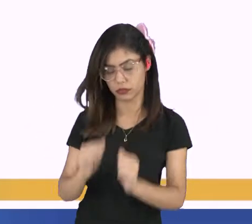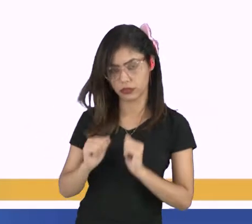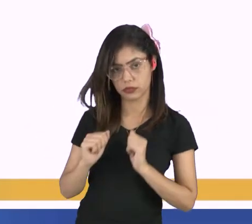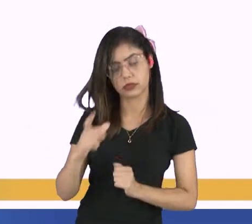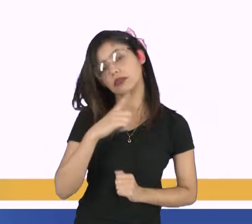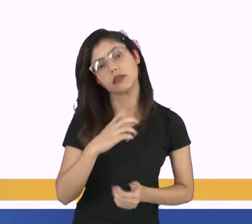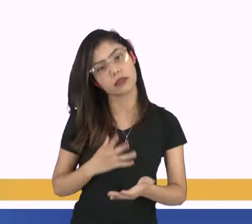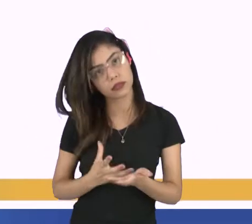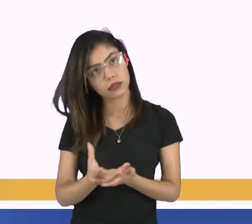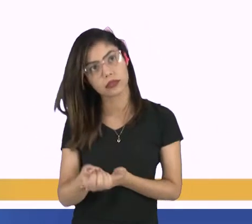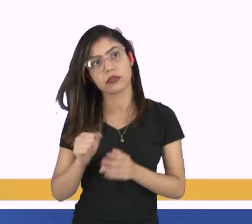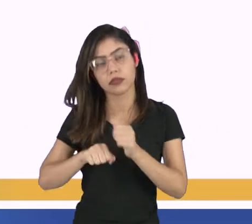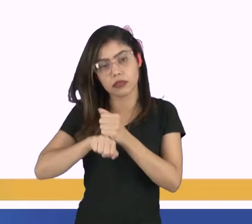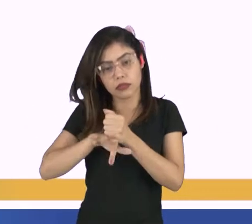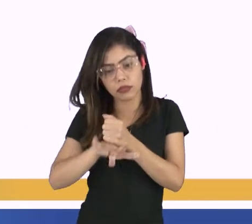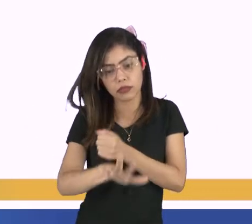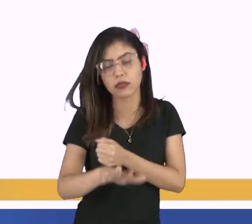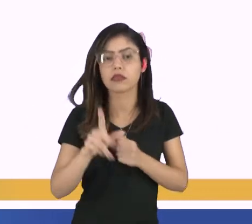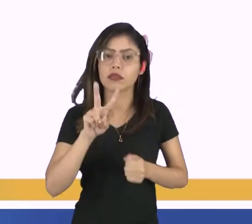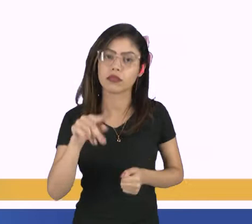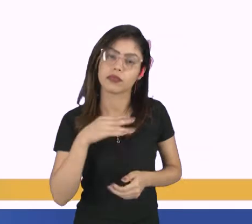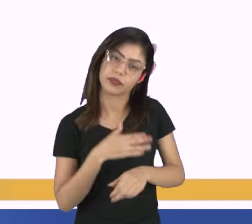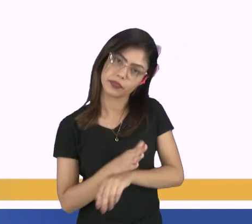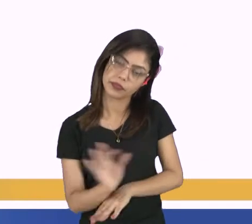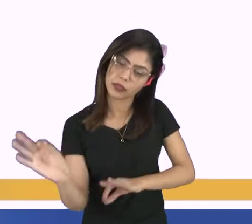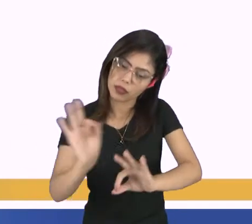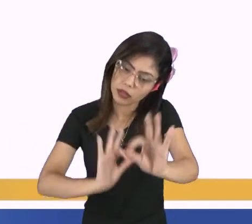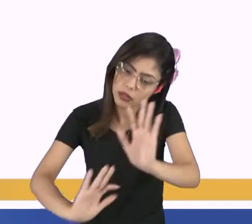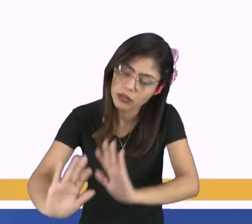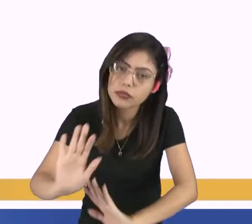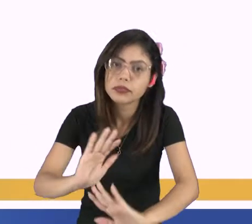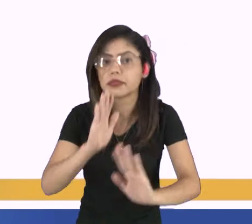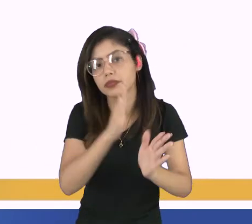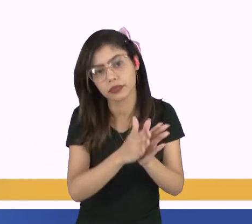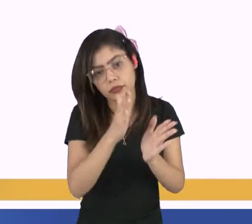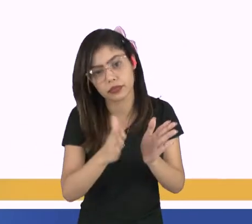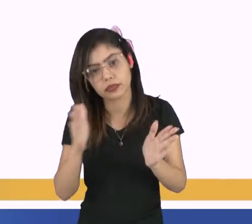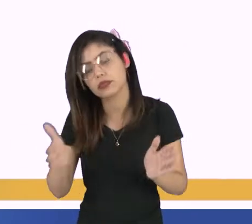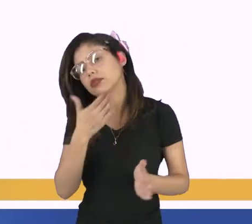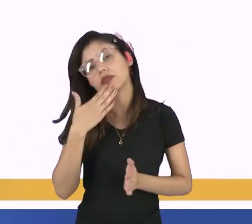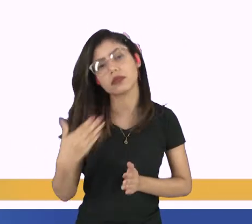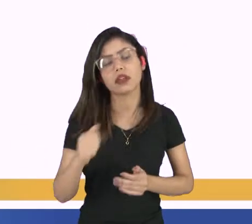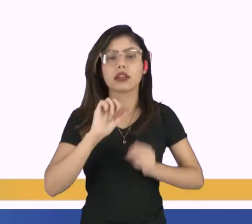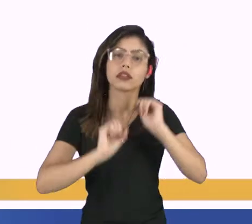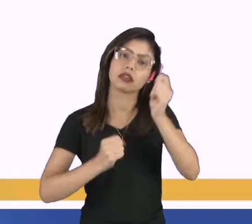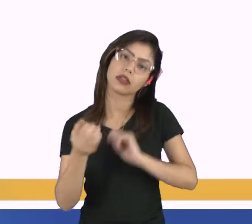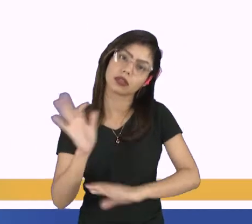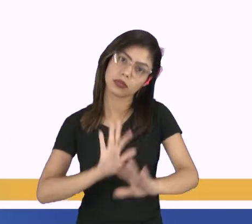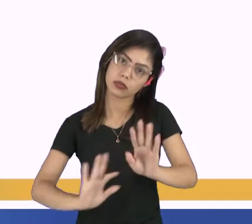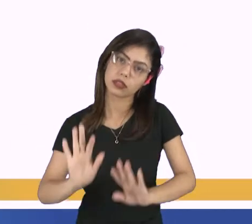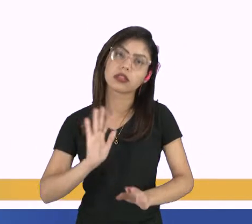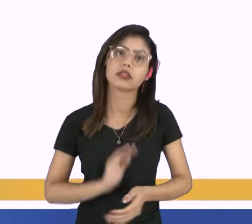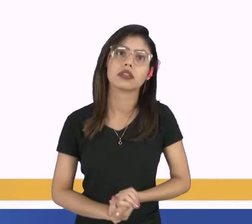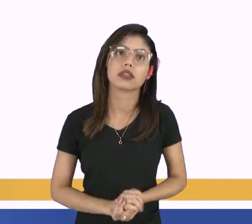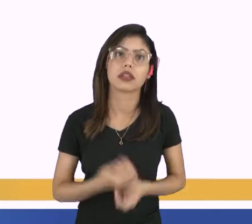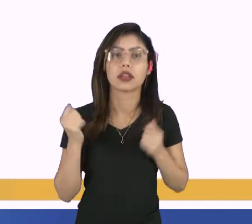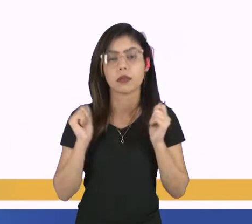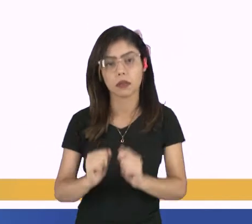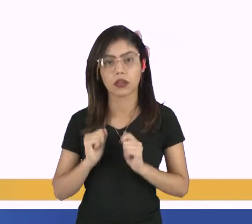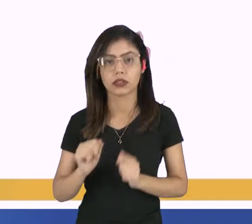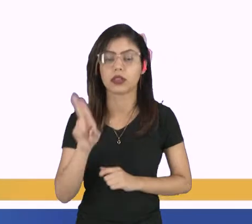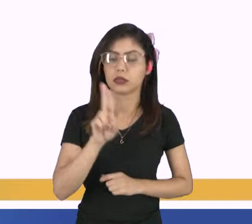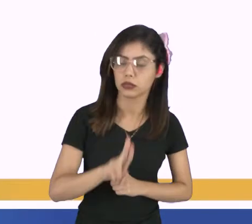ocorrer a coleta de esgoto. E aí, mais uma vez, vai passar por uma série de etapas, dessa vez na estação de tratamento de esgoto, para que possa